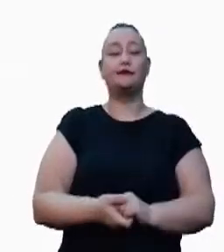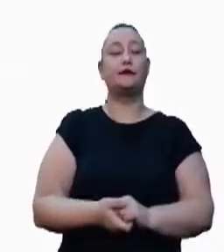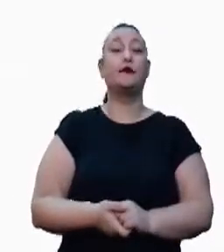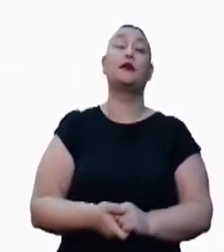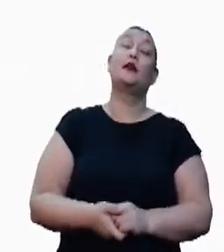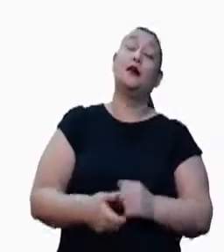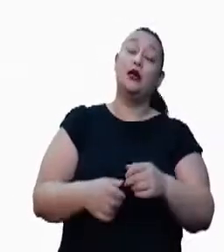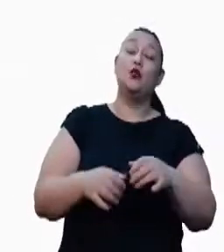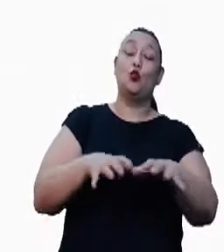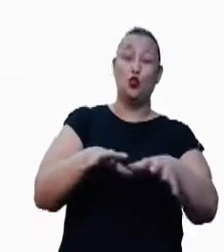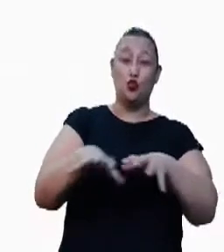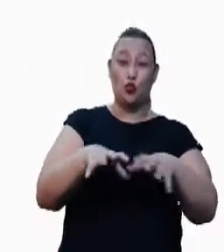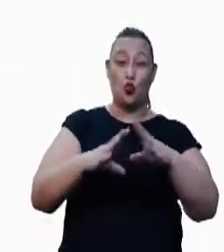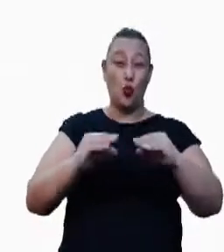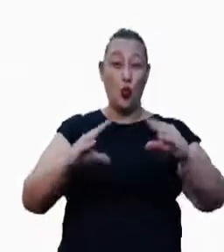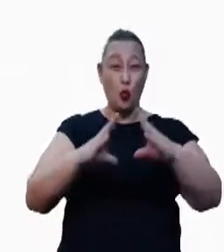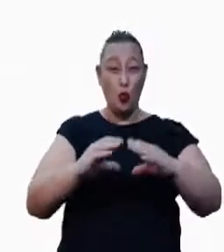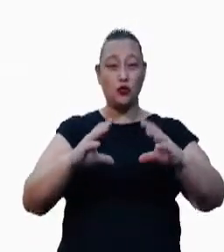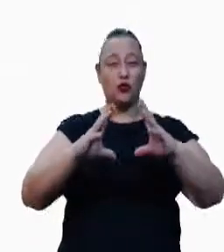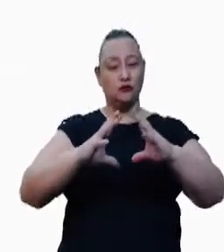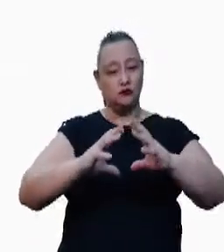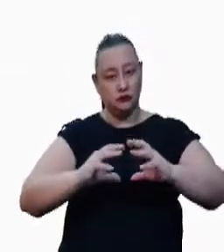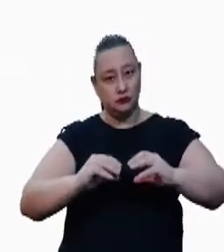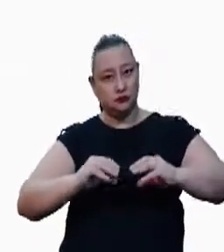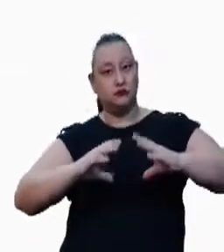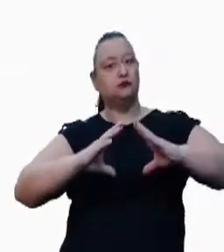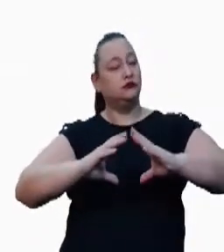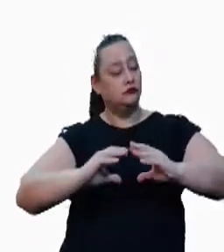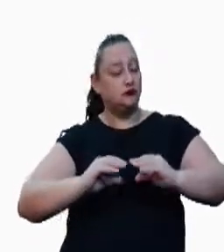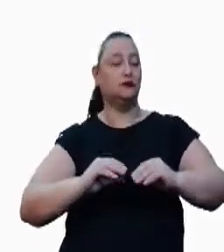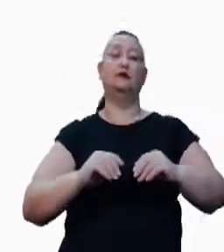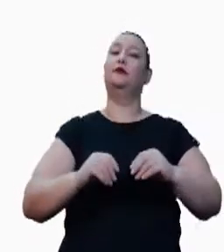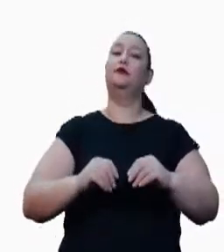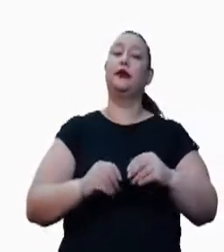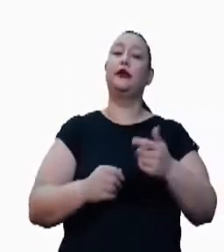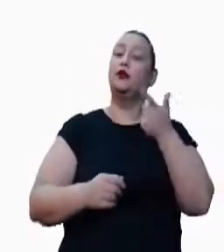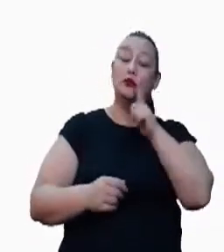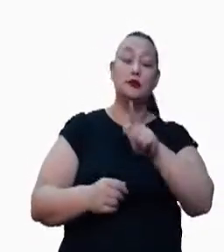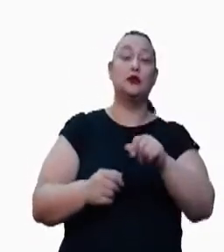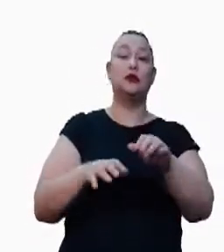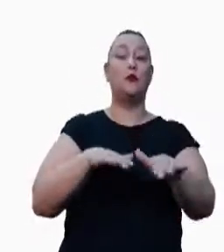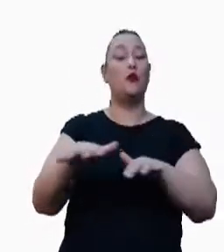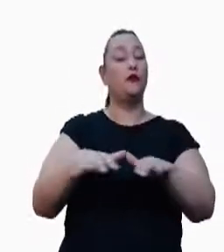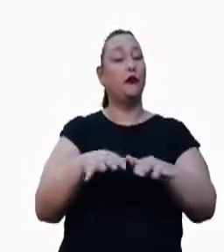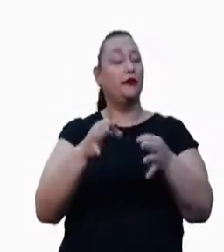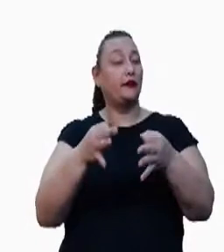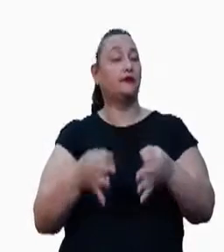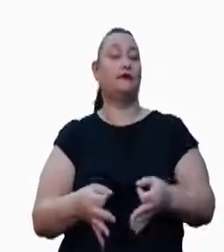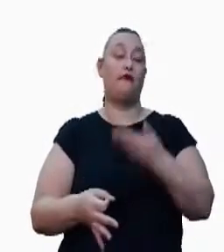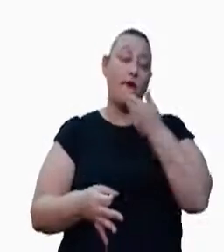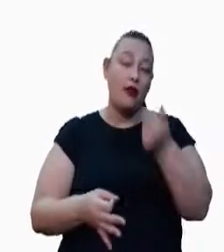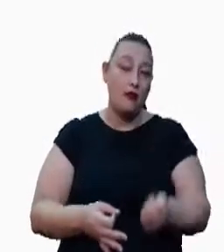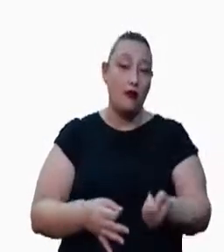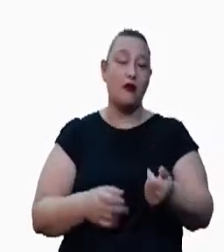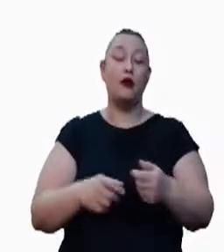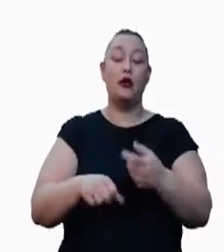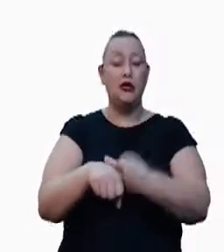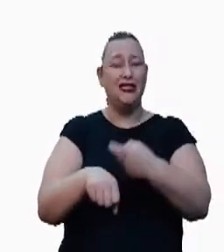Então, nesses músculos, o que ele faz? Ele relaxa esse músculo para que a pessoa consiga ter uma espasticidade